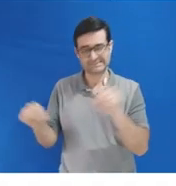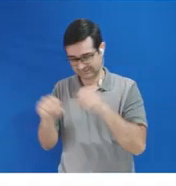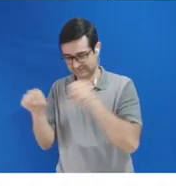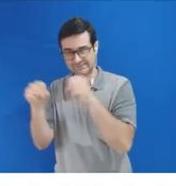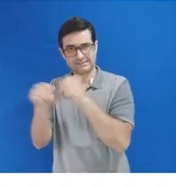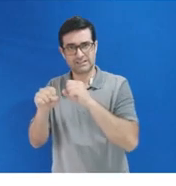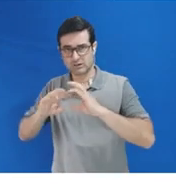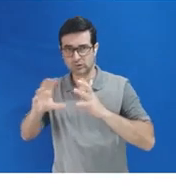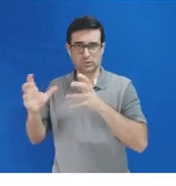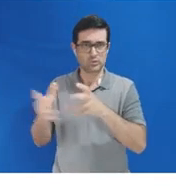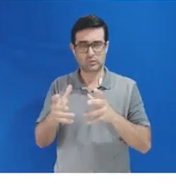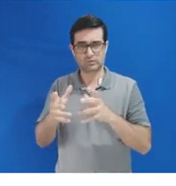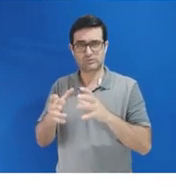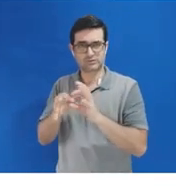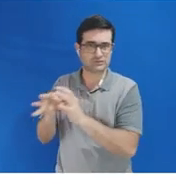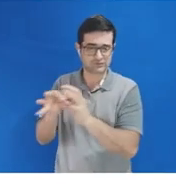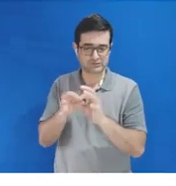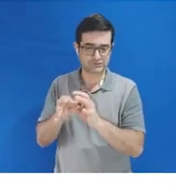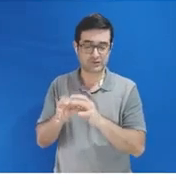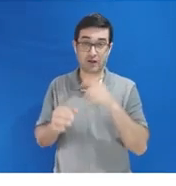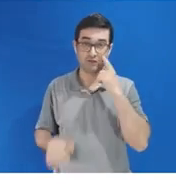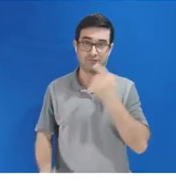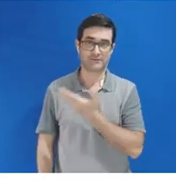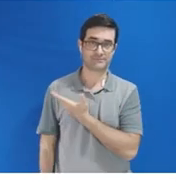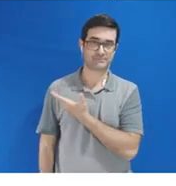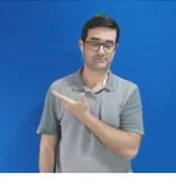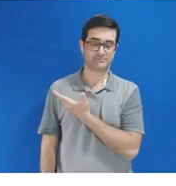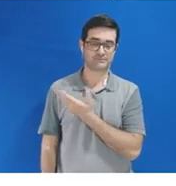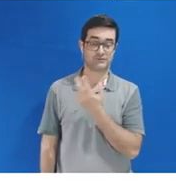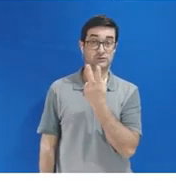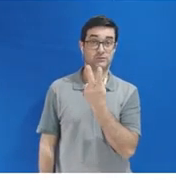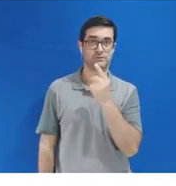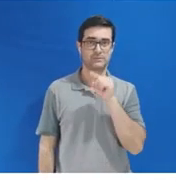essas ligações. E olha a energia que eu preciso dar,